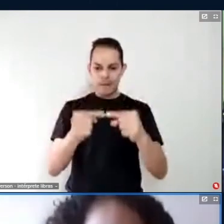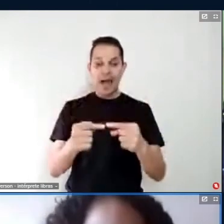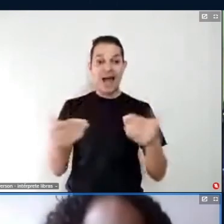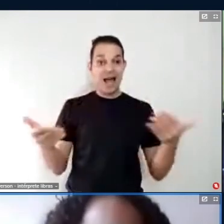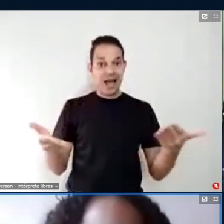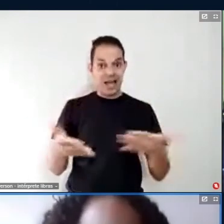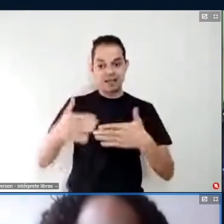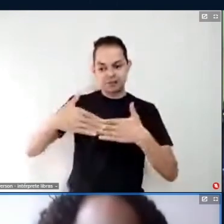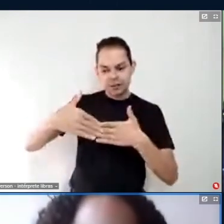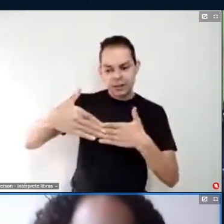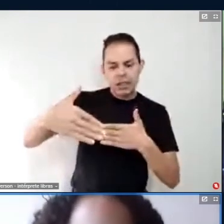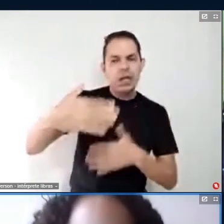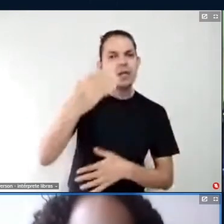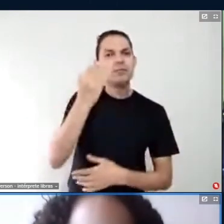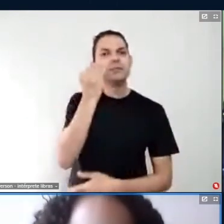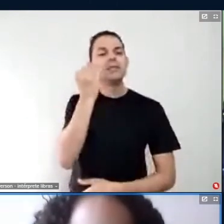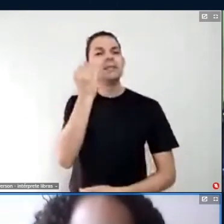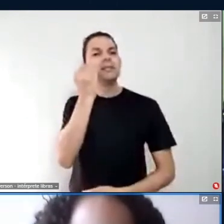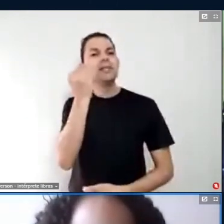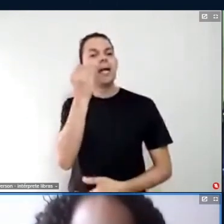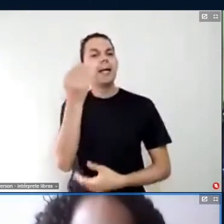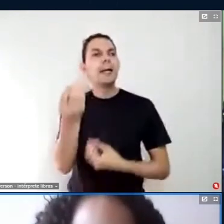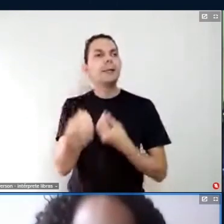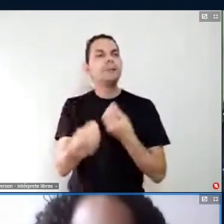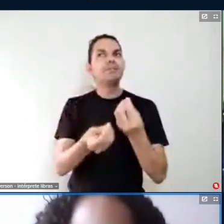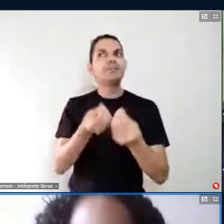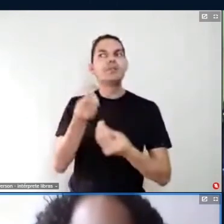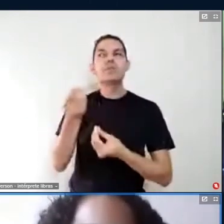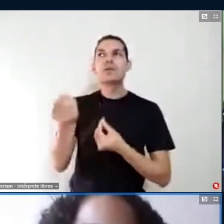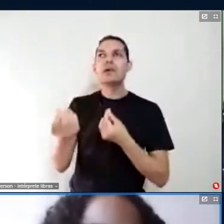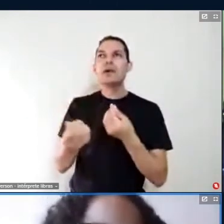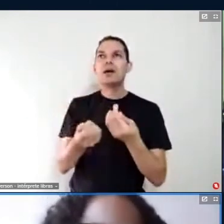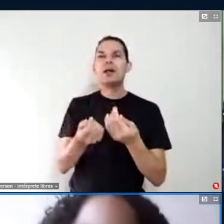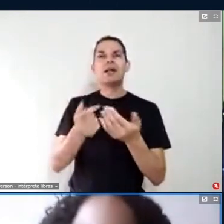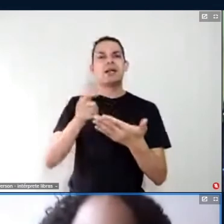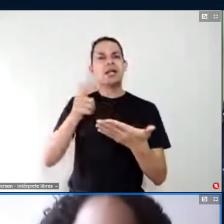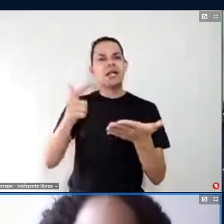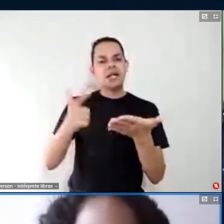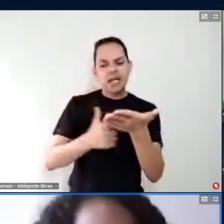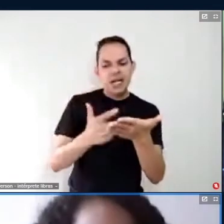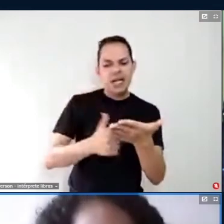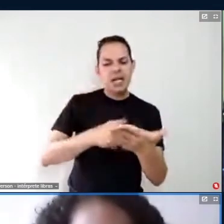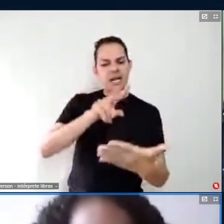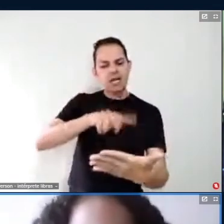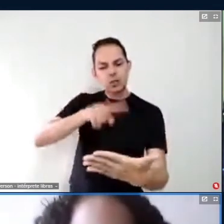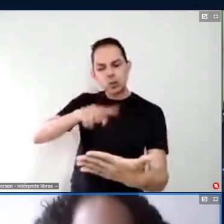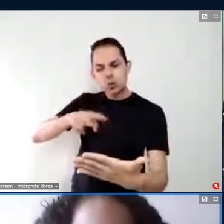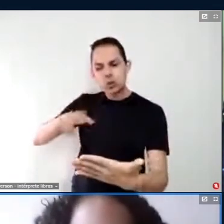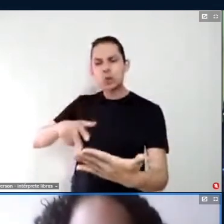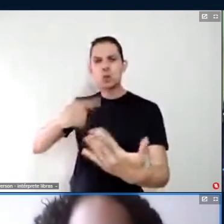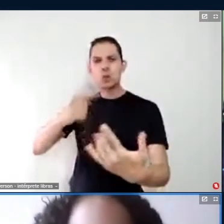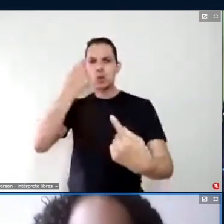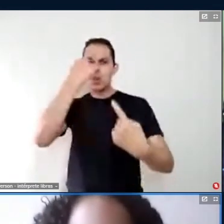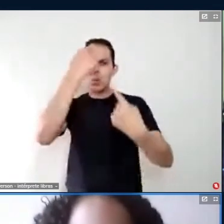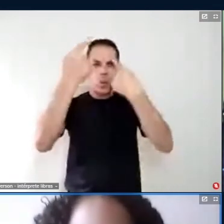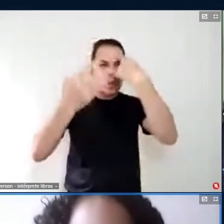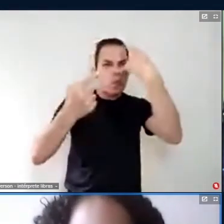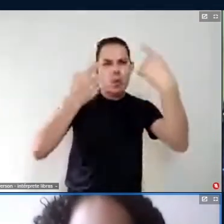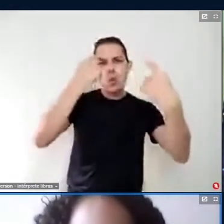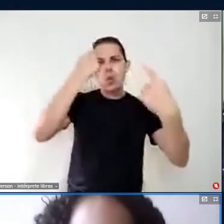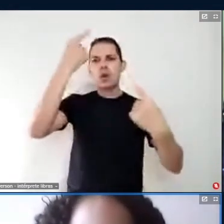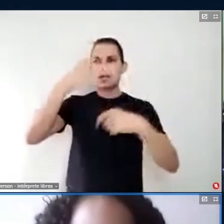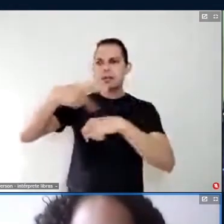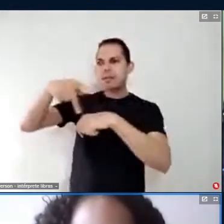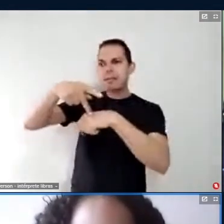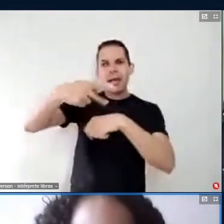buscar, né? Mais leituras, iniciativas também de outros países